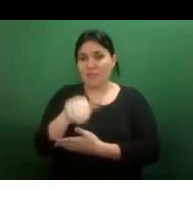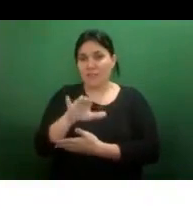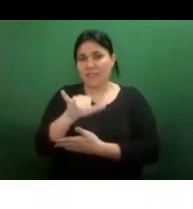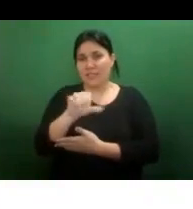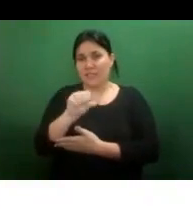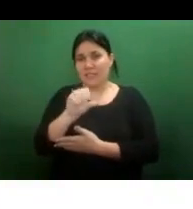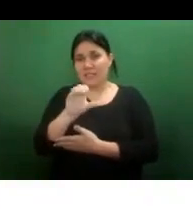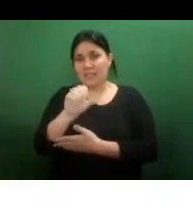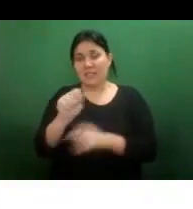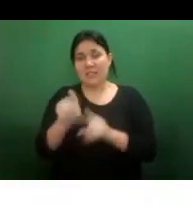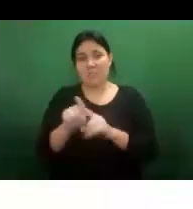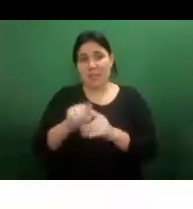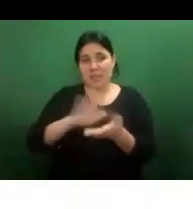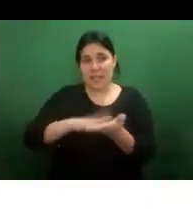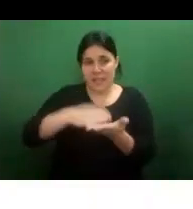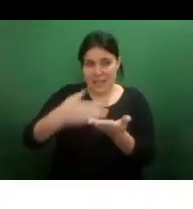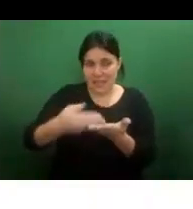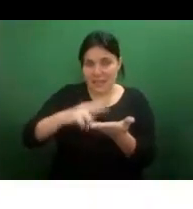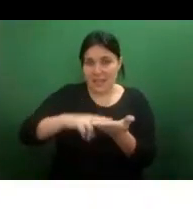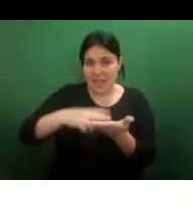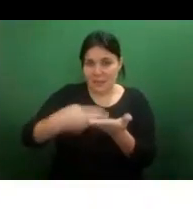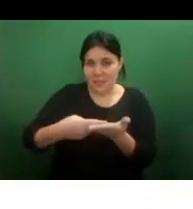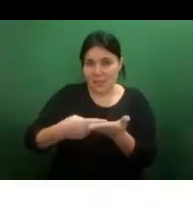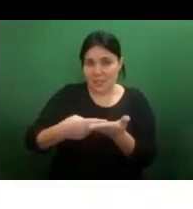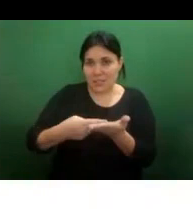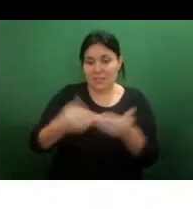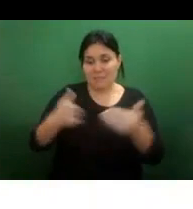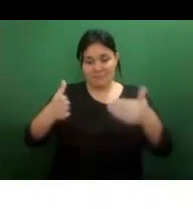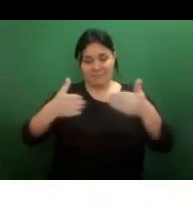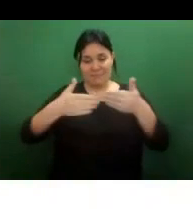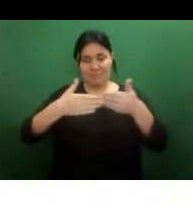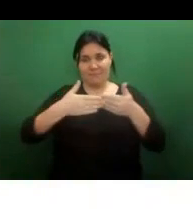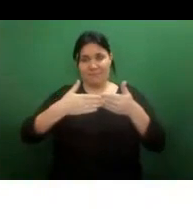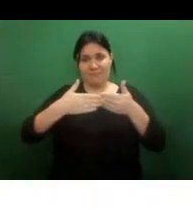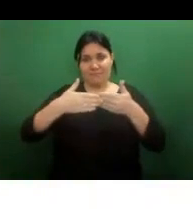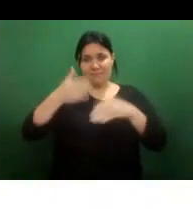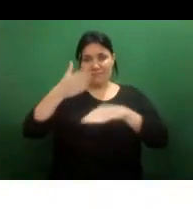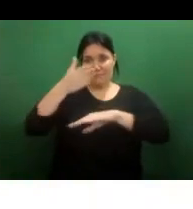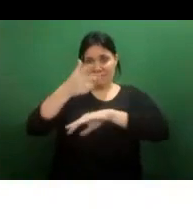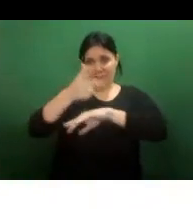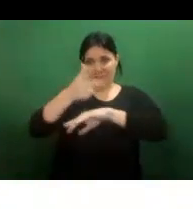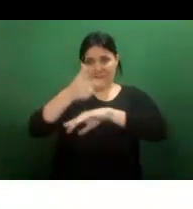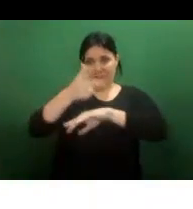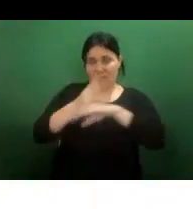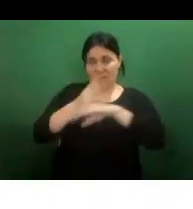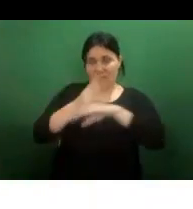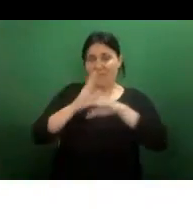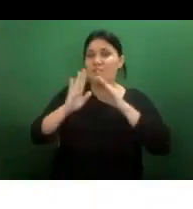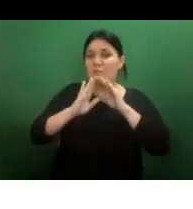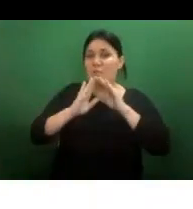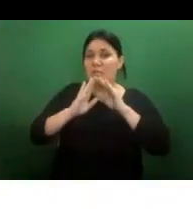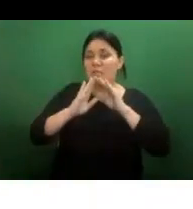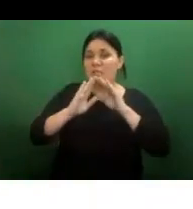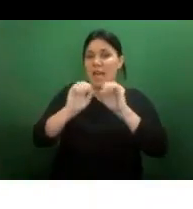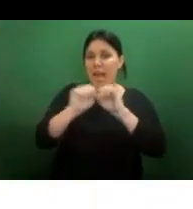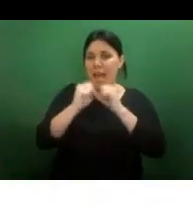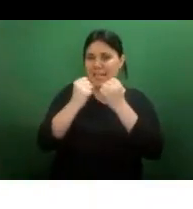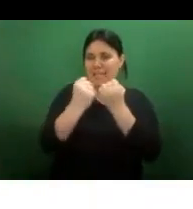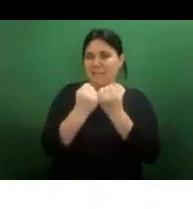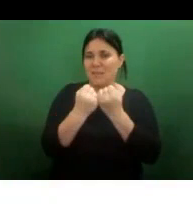intérpretes, e dou por encerrada, então, a nossa transmissão via Facebook. A assembleia ocorrerá somente aqui